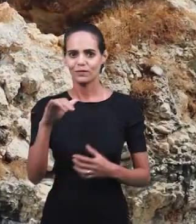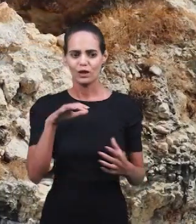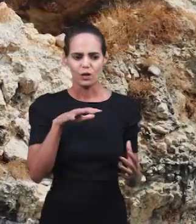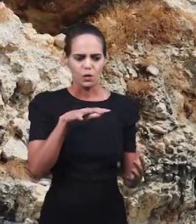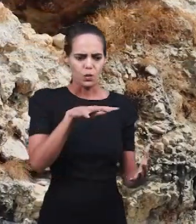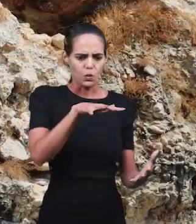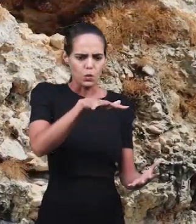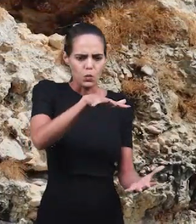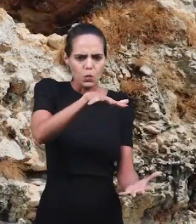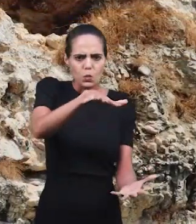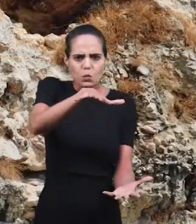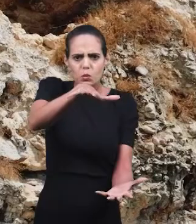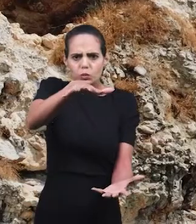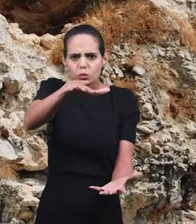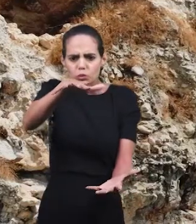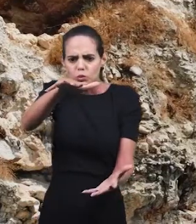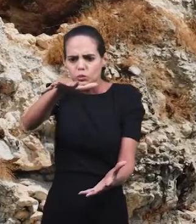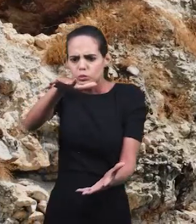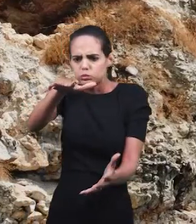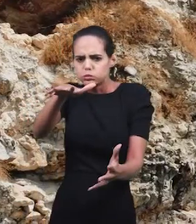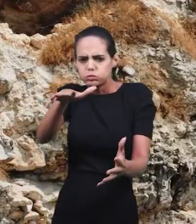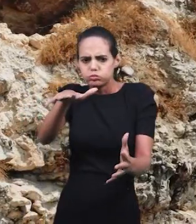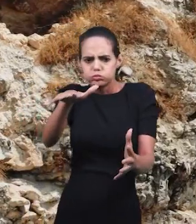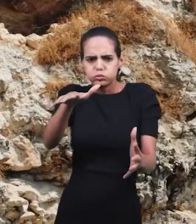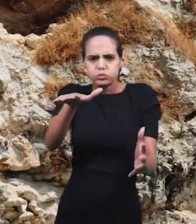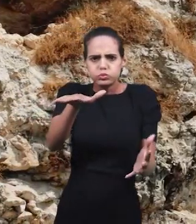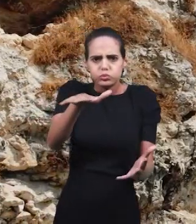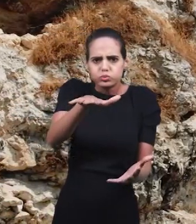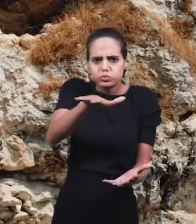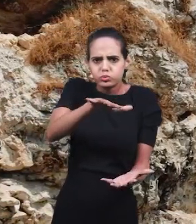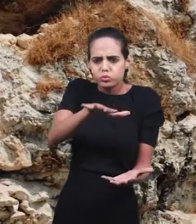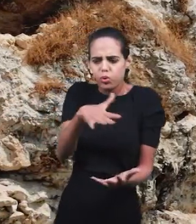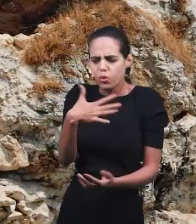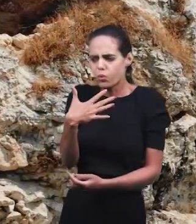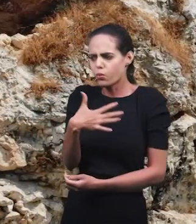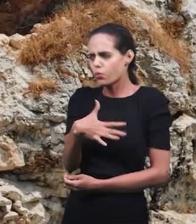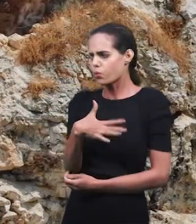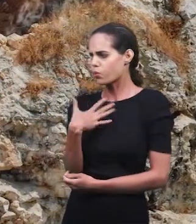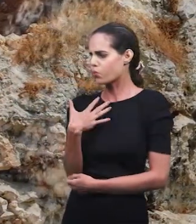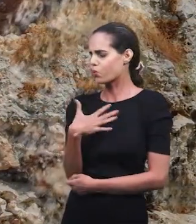Toda a terra estremeceu